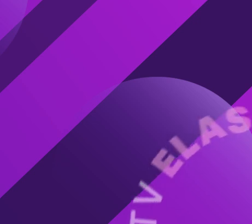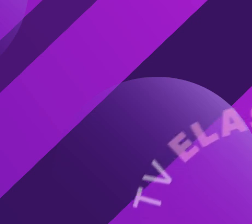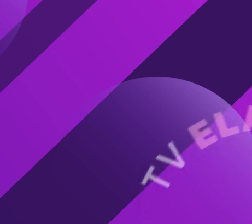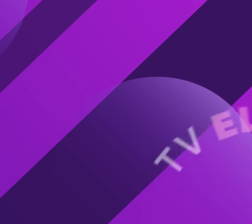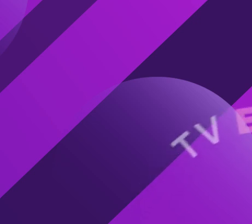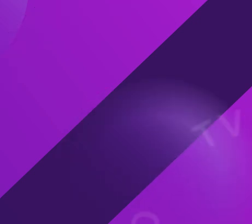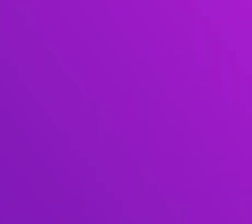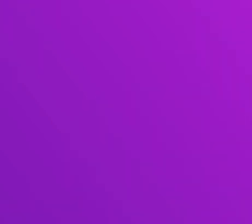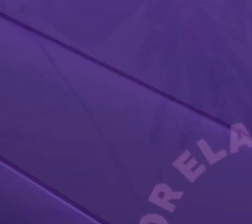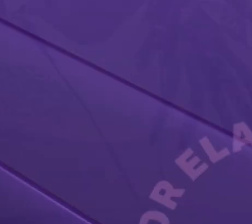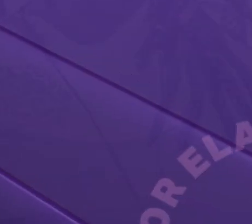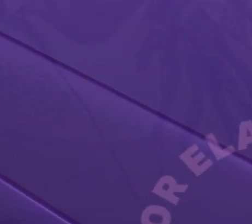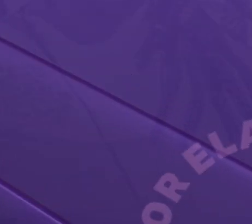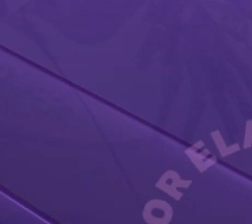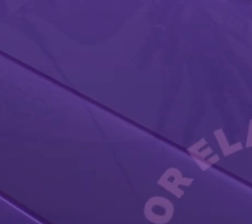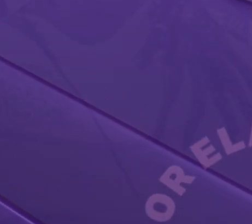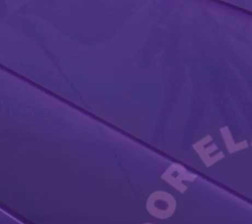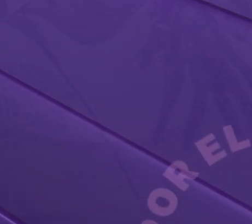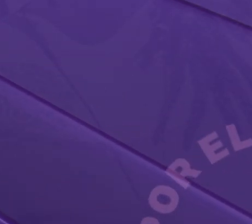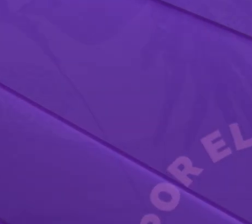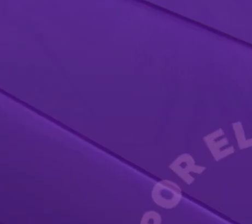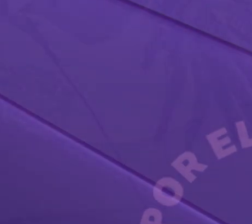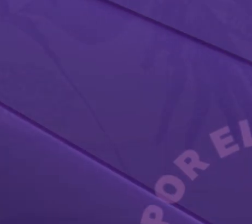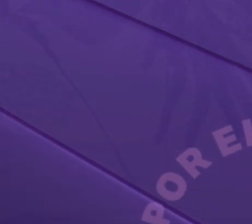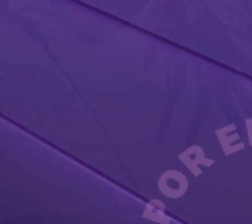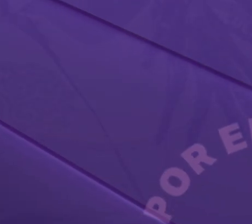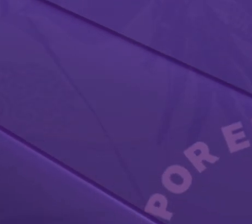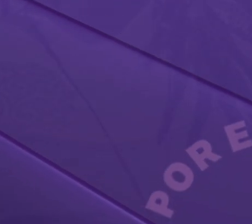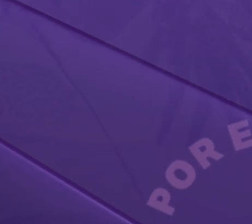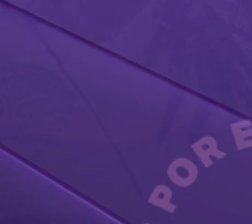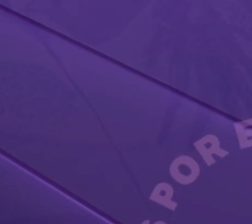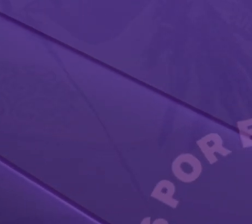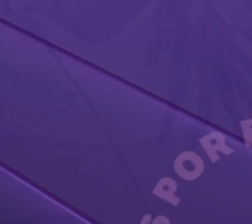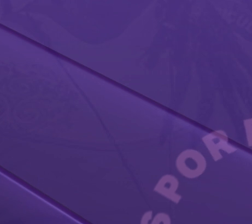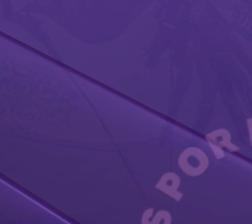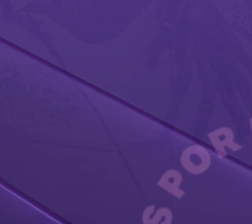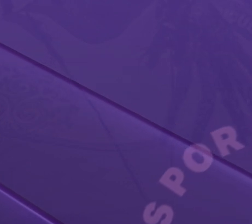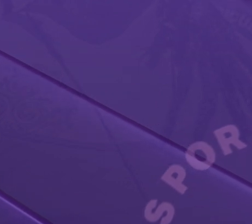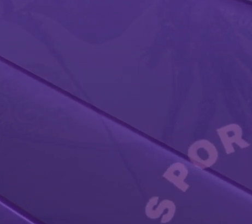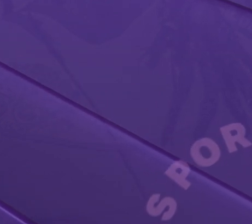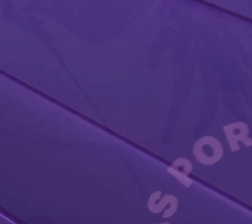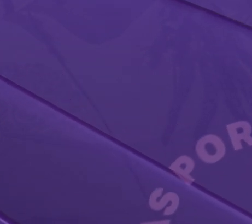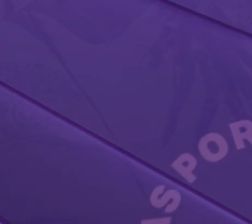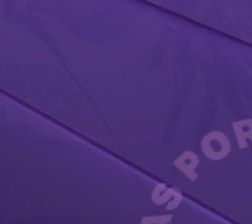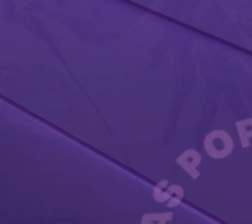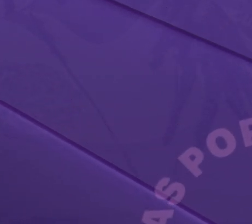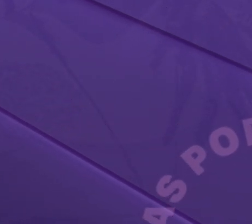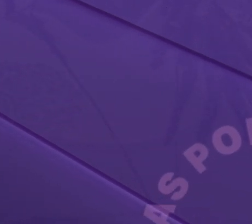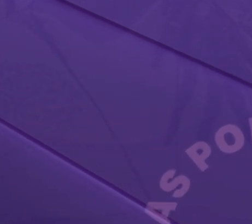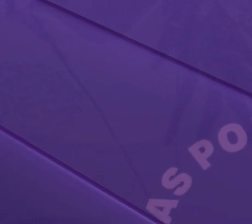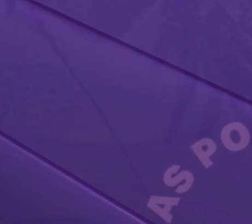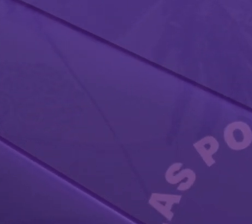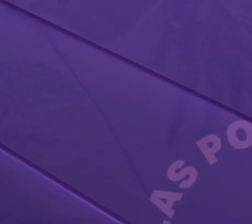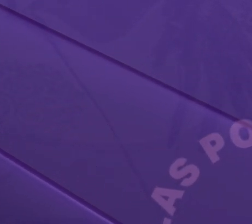Olá, mulher! Sábado! E nesta semana nós discutimos sobre mulheres e o direito à vida. E